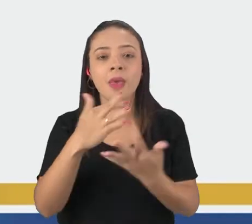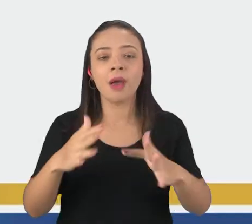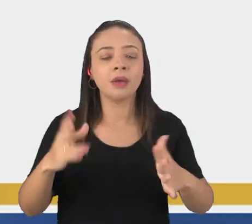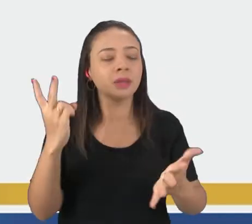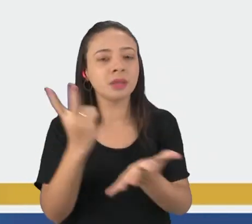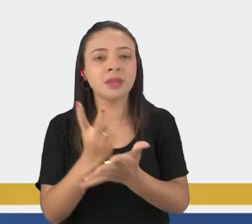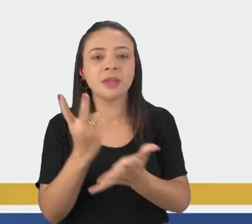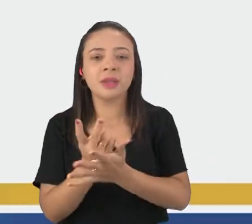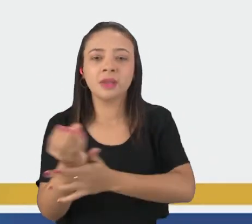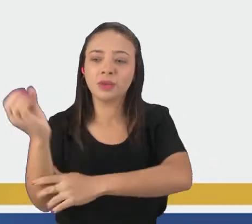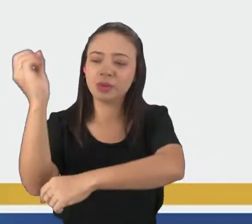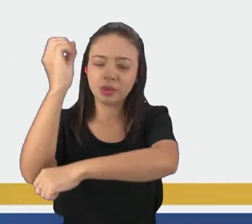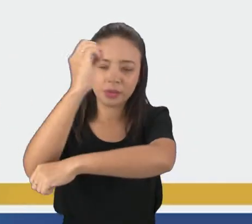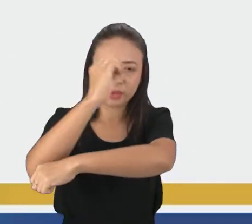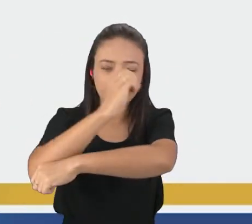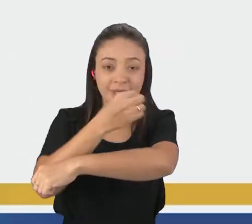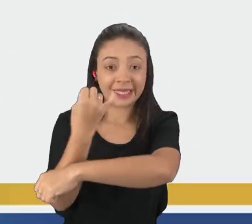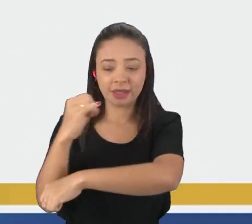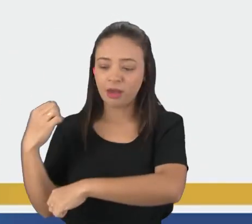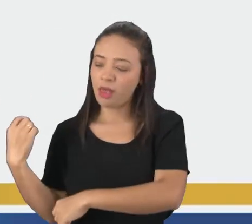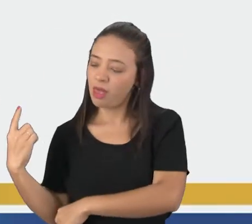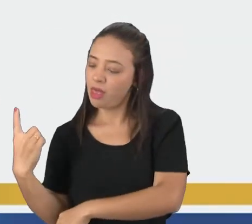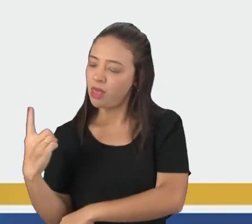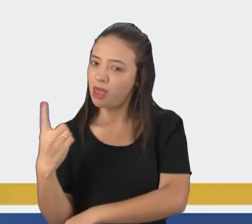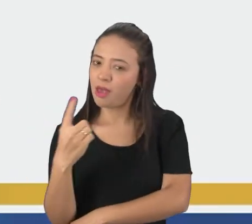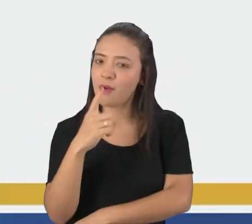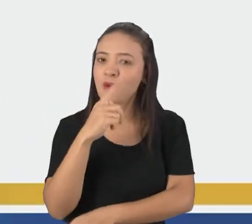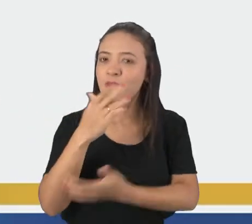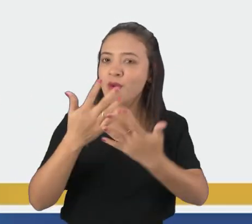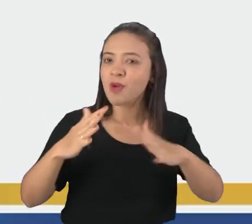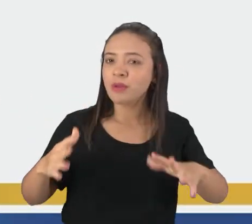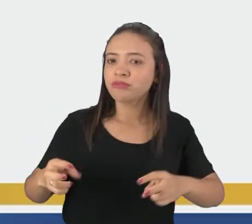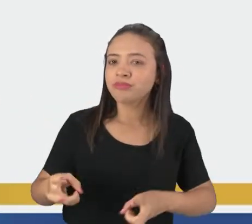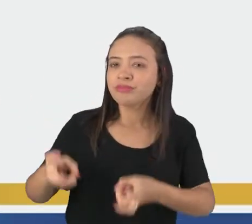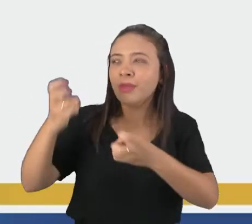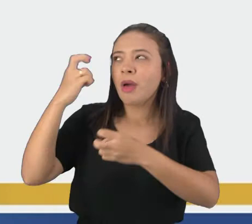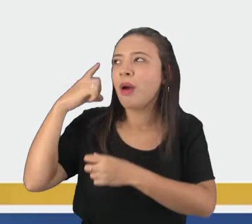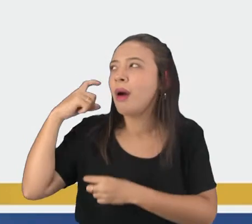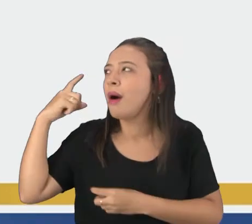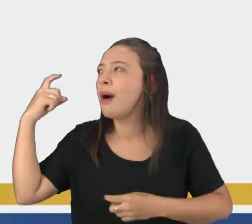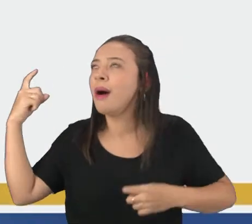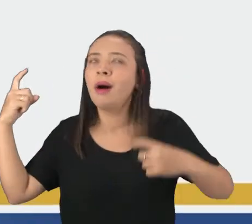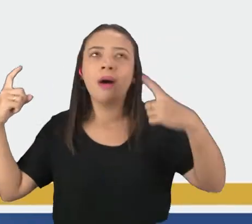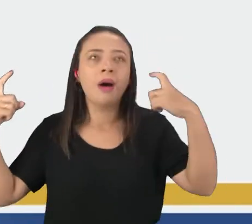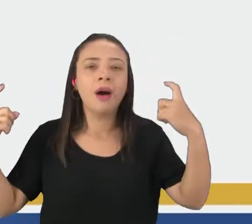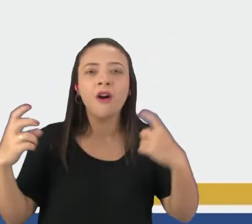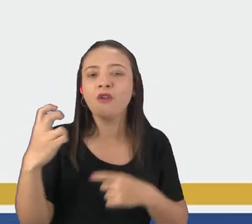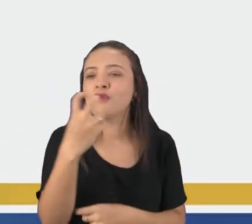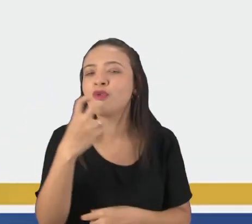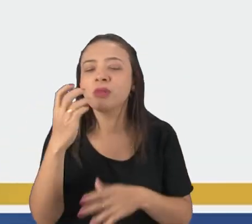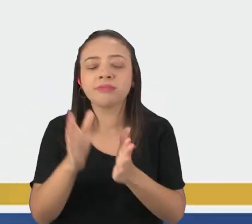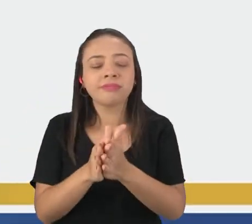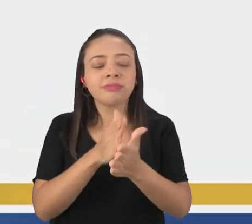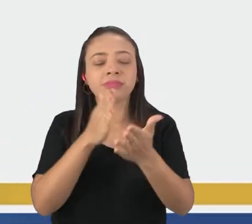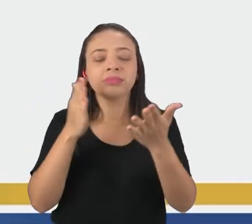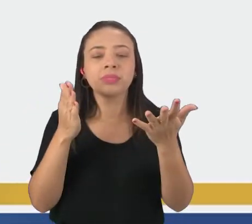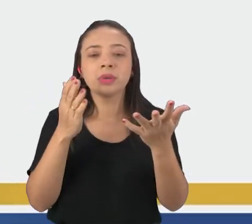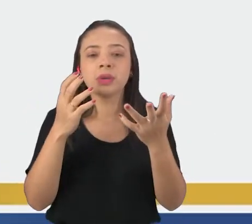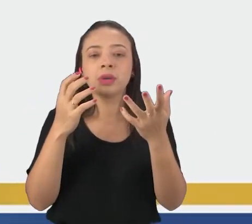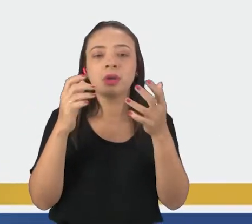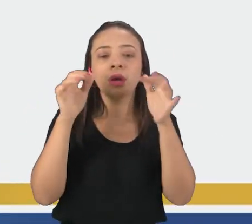entardecer, quem se aproximasse do rio podia ouvir o belíssimo canto de Yara e ficaria preso pelo seu